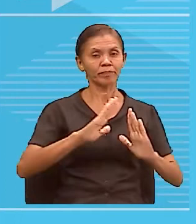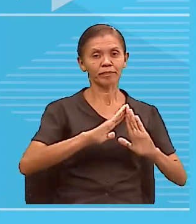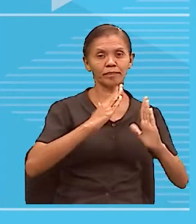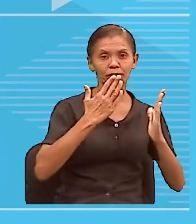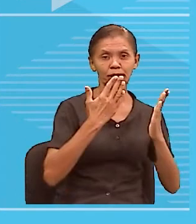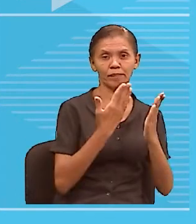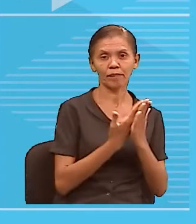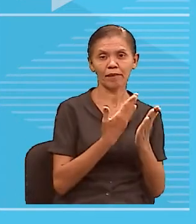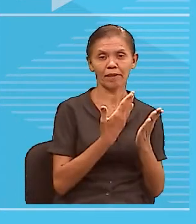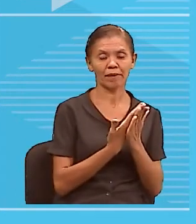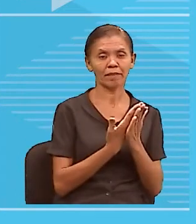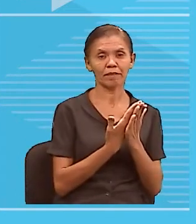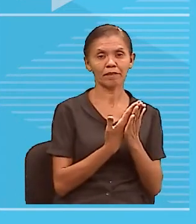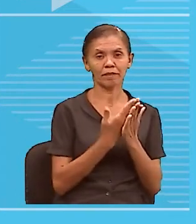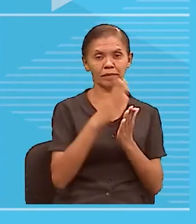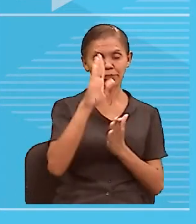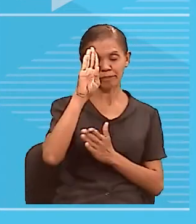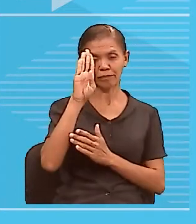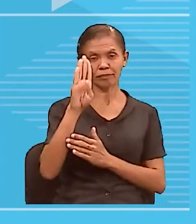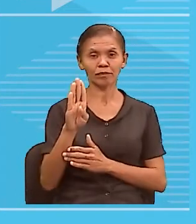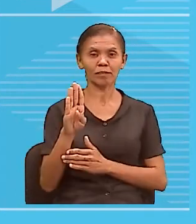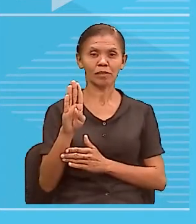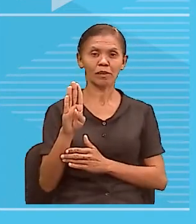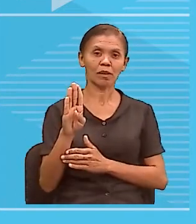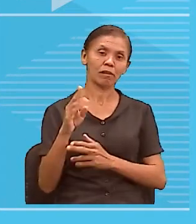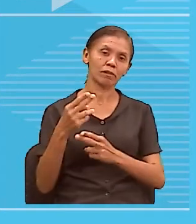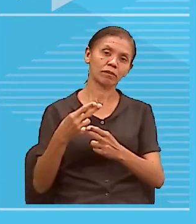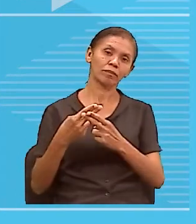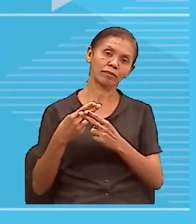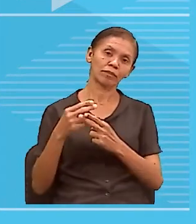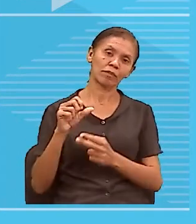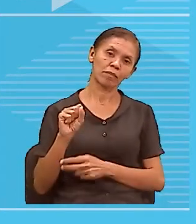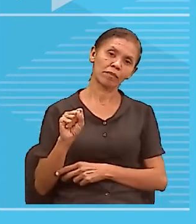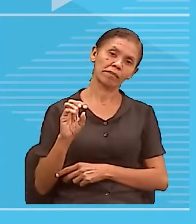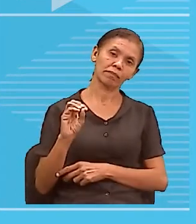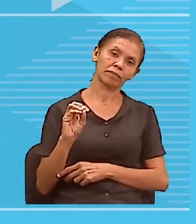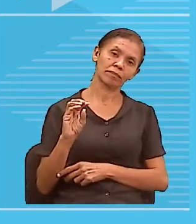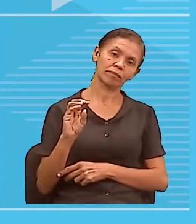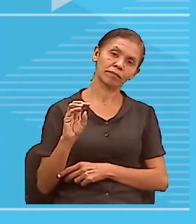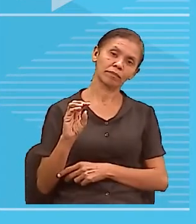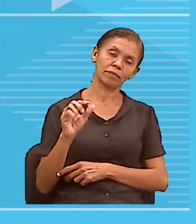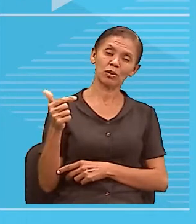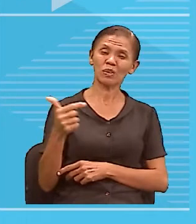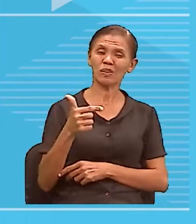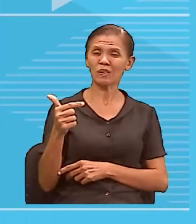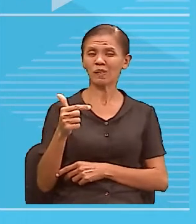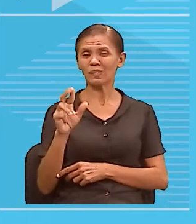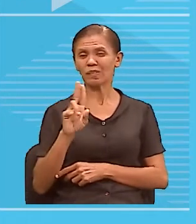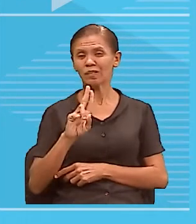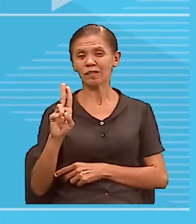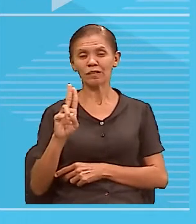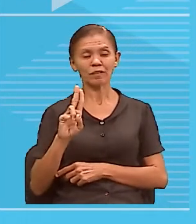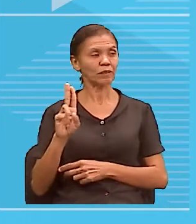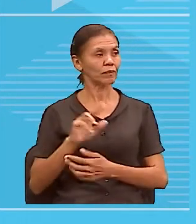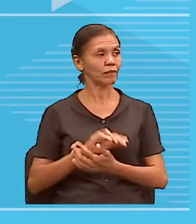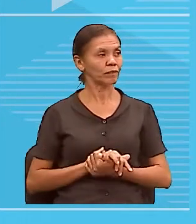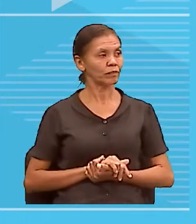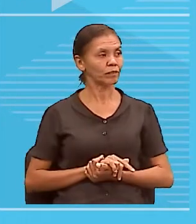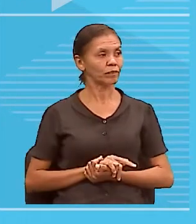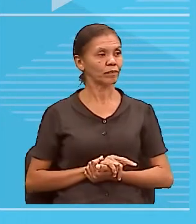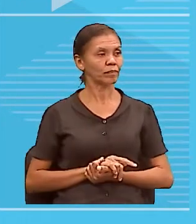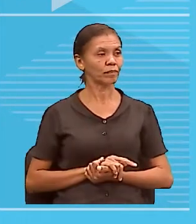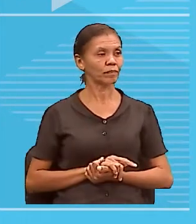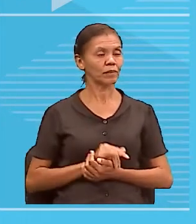trabalha as pessoas geralmente se hidratam pelo sobrenome a senhora tá pelo primeiro nome é intimidade que pode